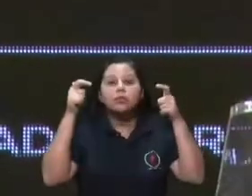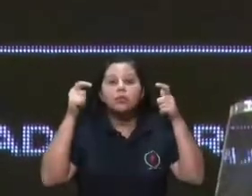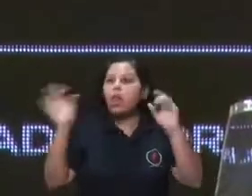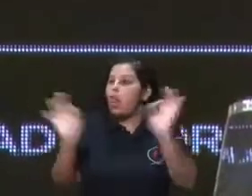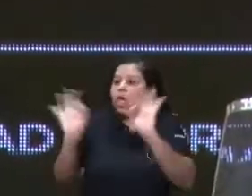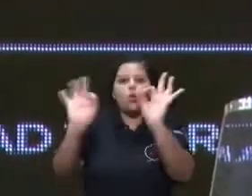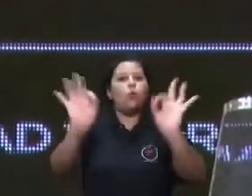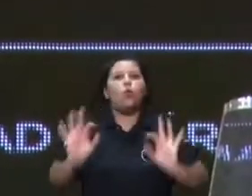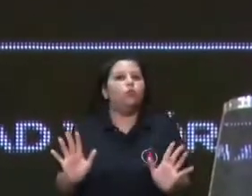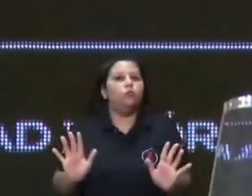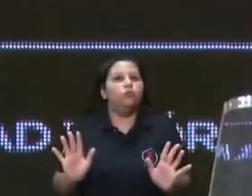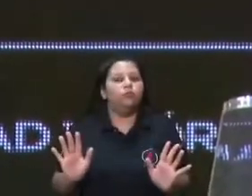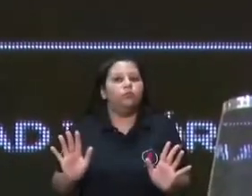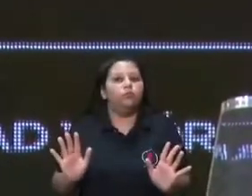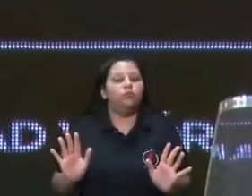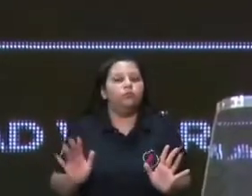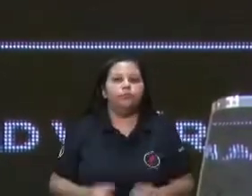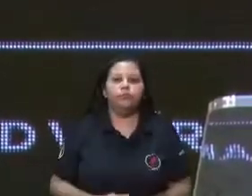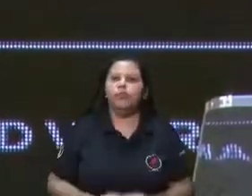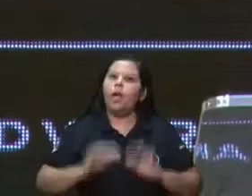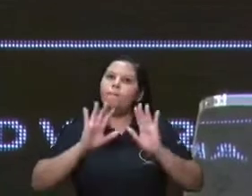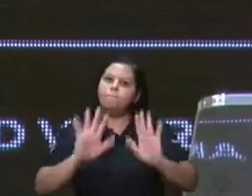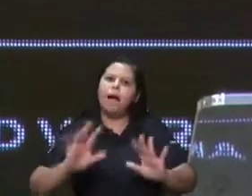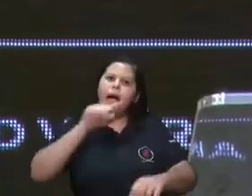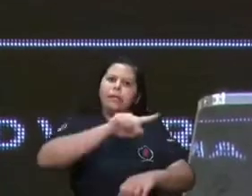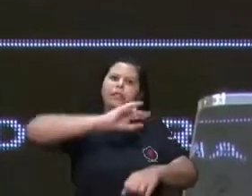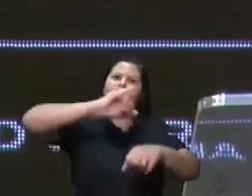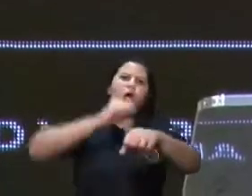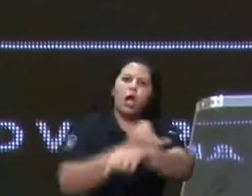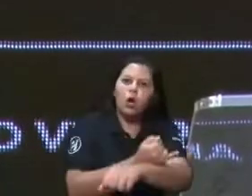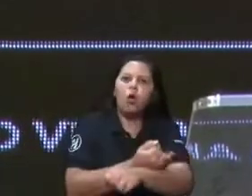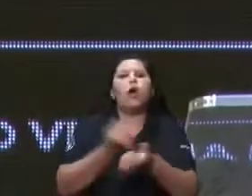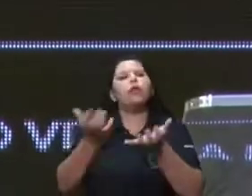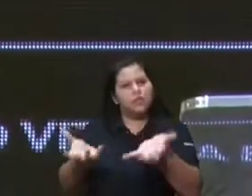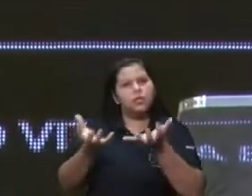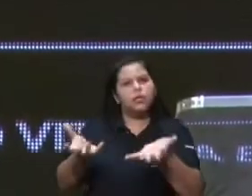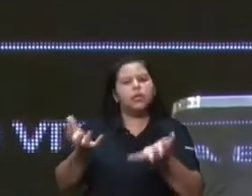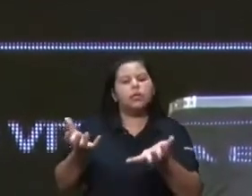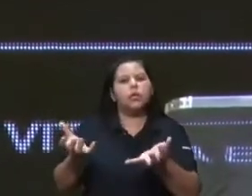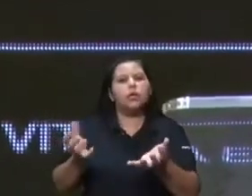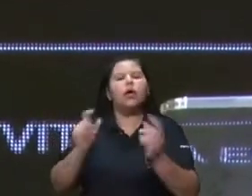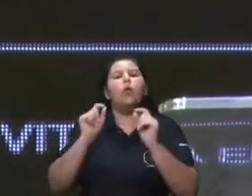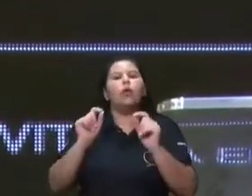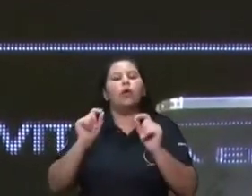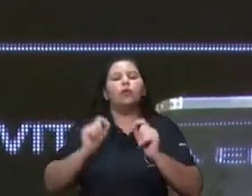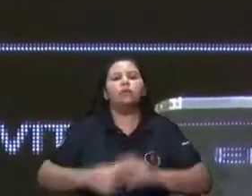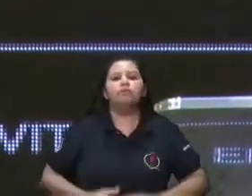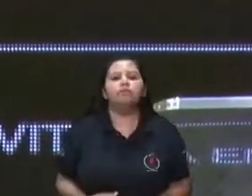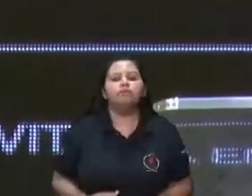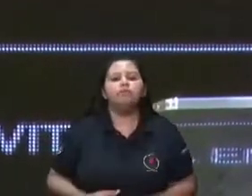Só que, na verdade, o que Jacó desejava naquele momento era mais que isso.